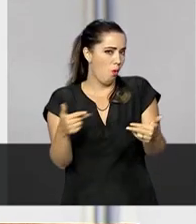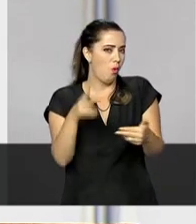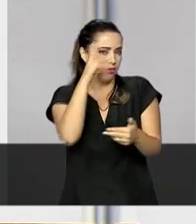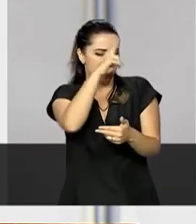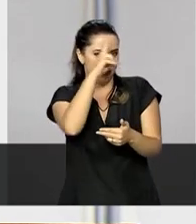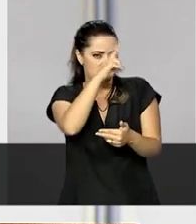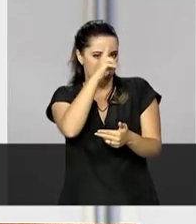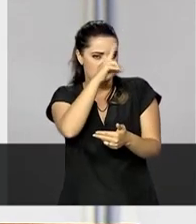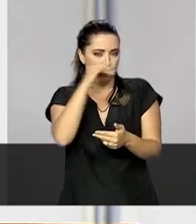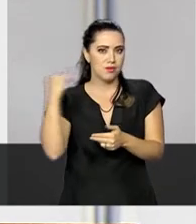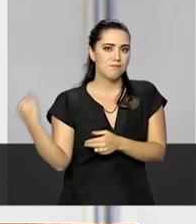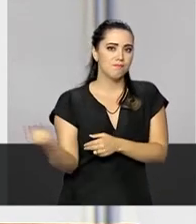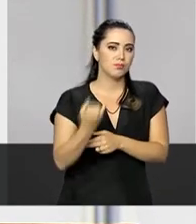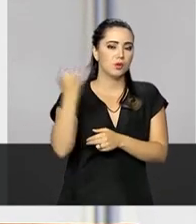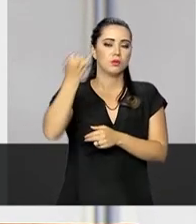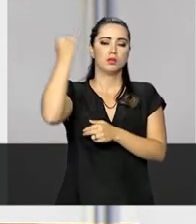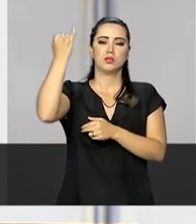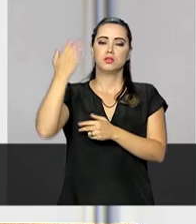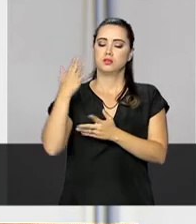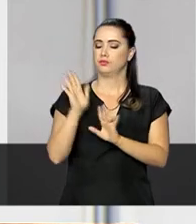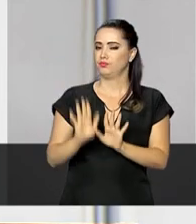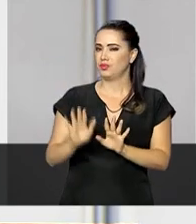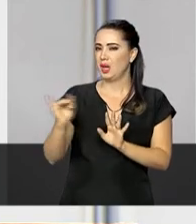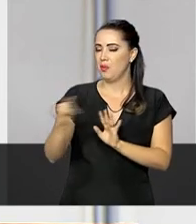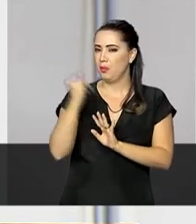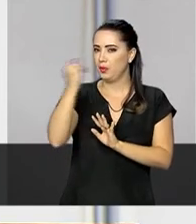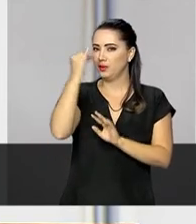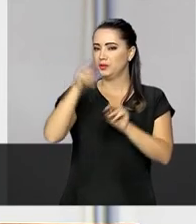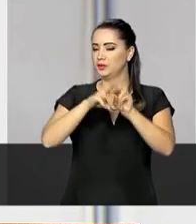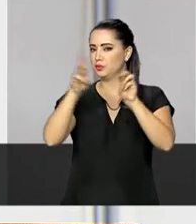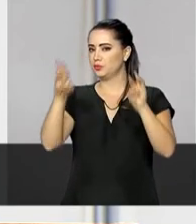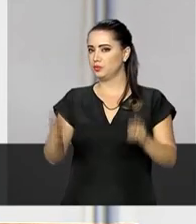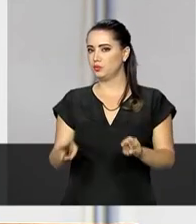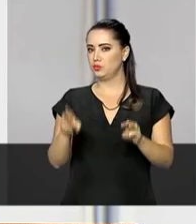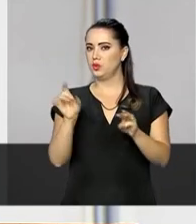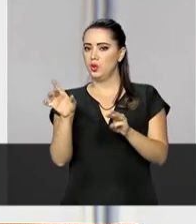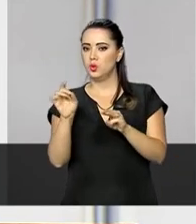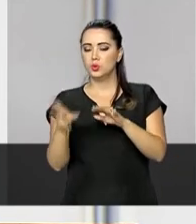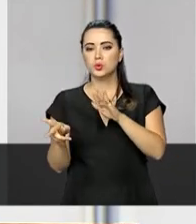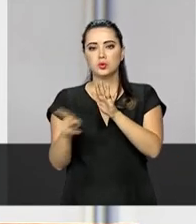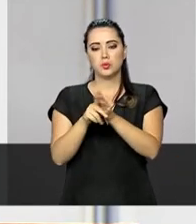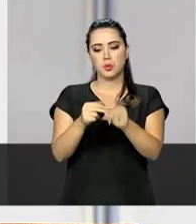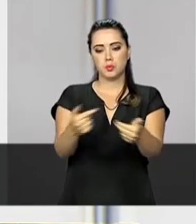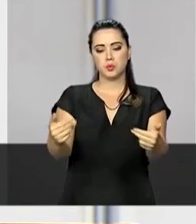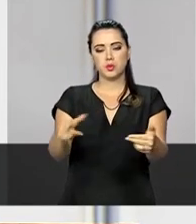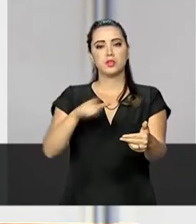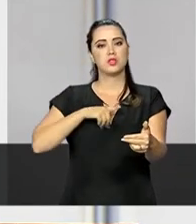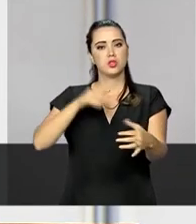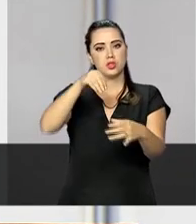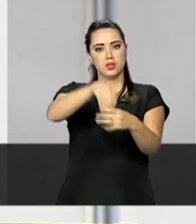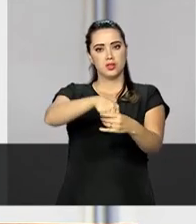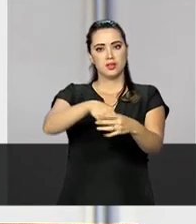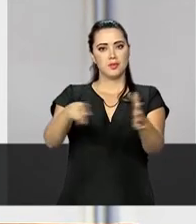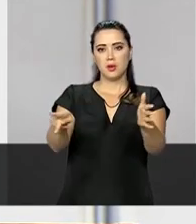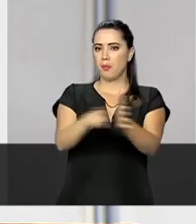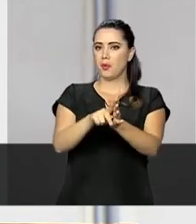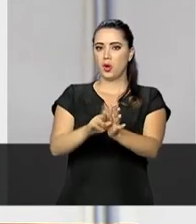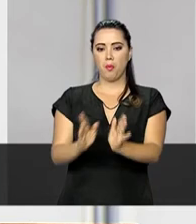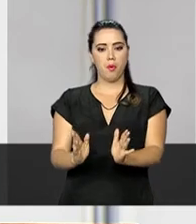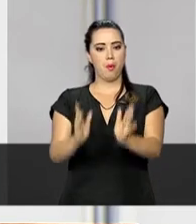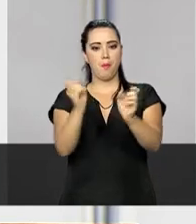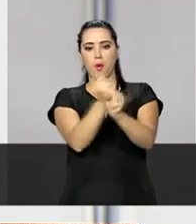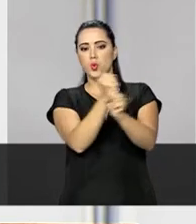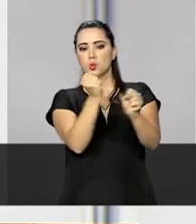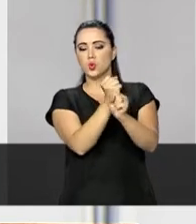relevantíssimos a importância portanto do museu não estava apenas no seu acervo mas na sua própria estrutura mas